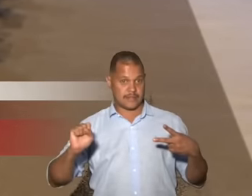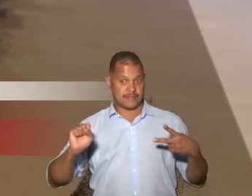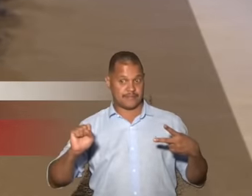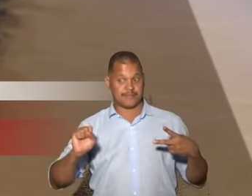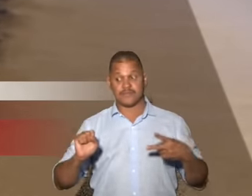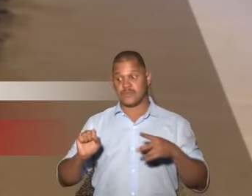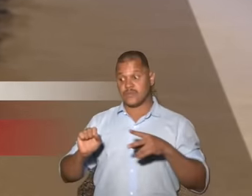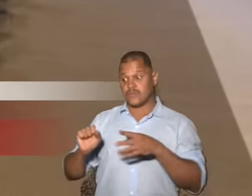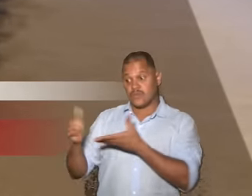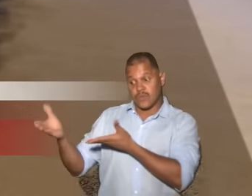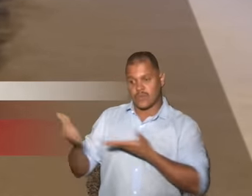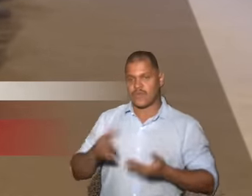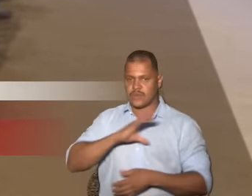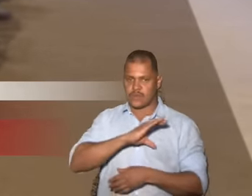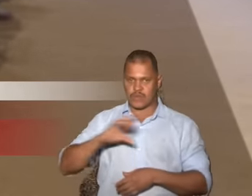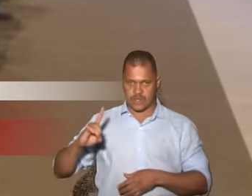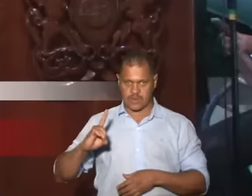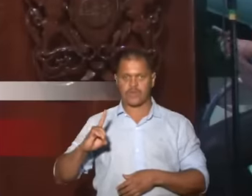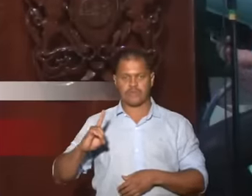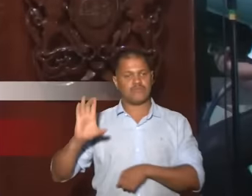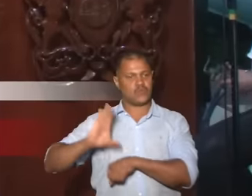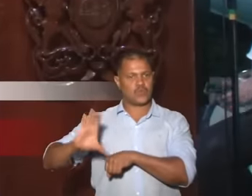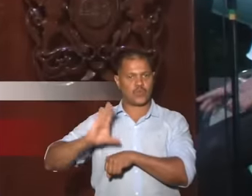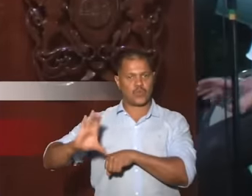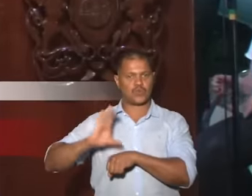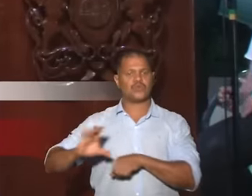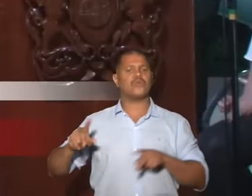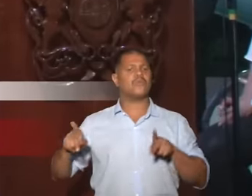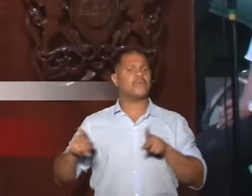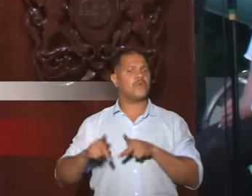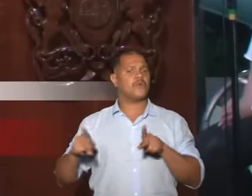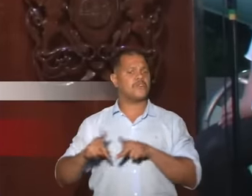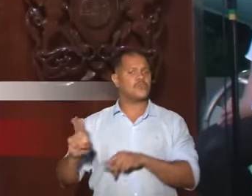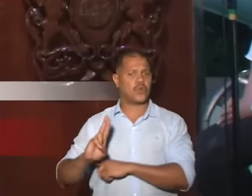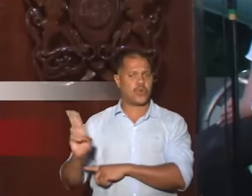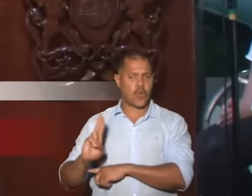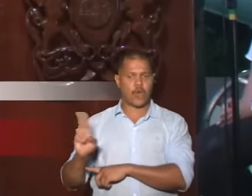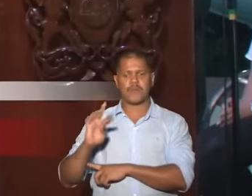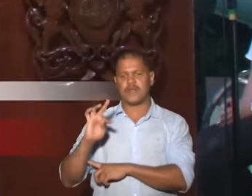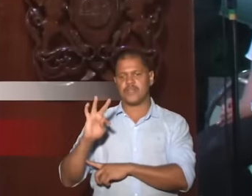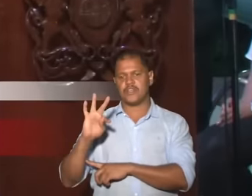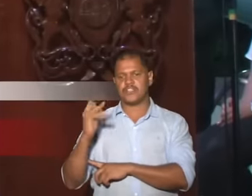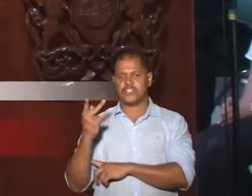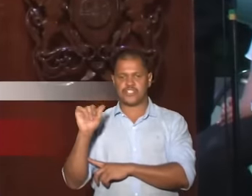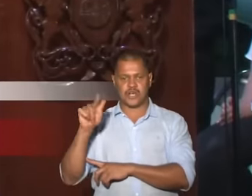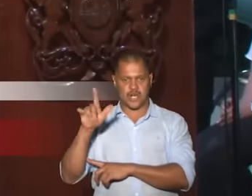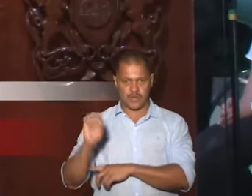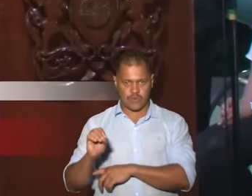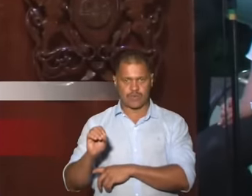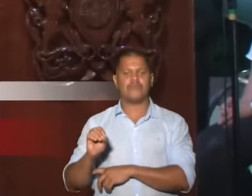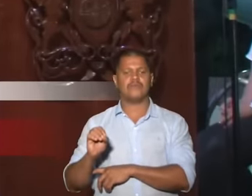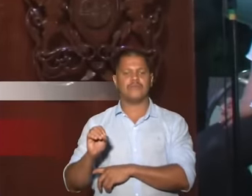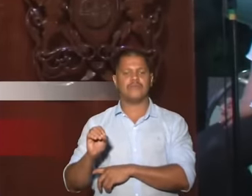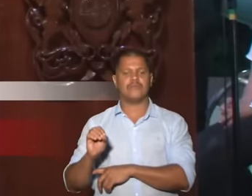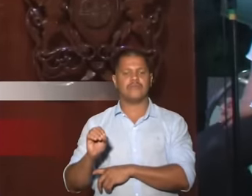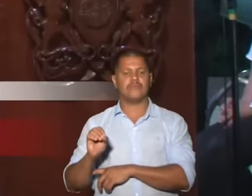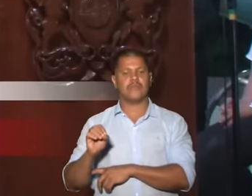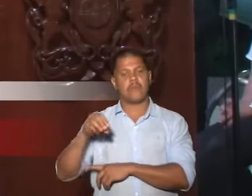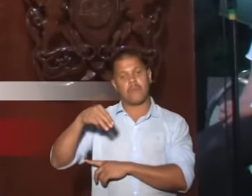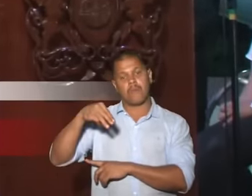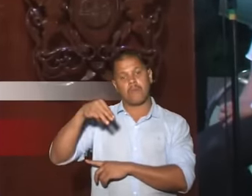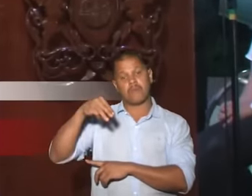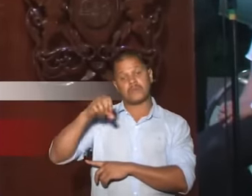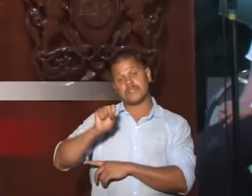Convidamos o coordenador do curso, professor Tiago Henrique Mota Silva.